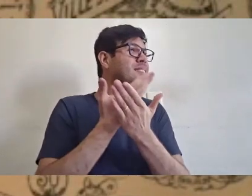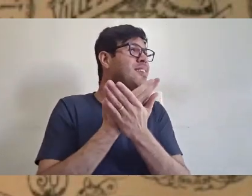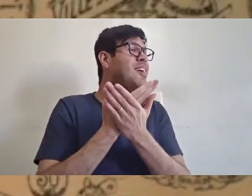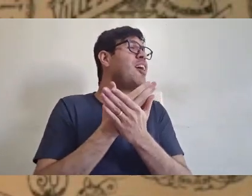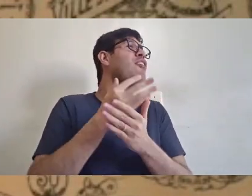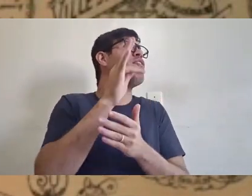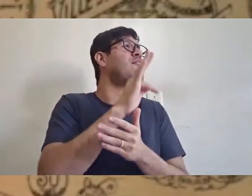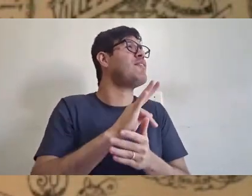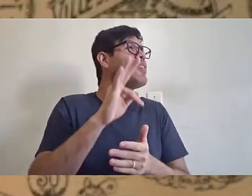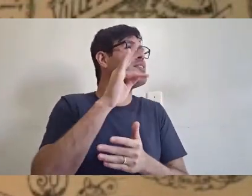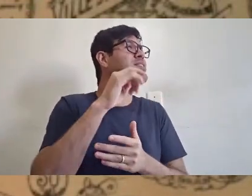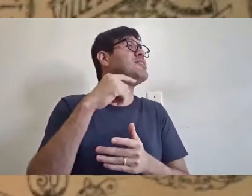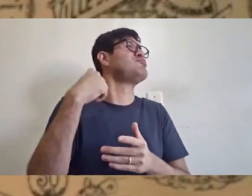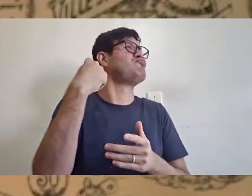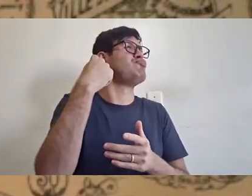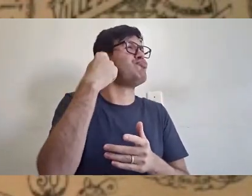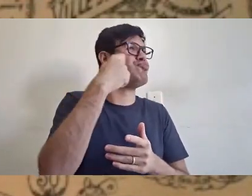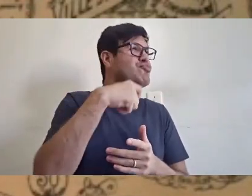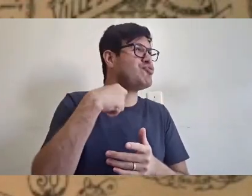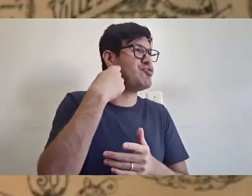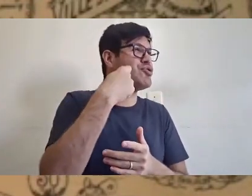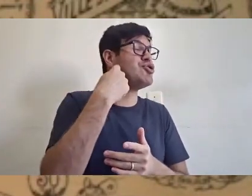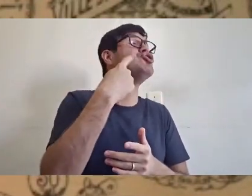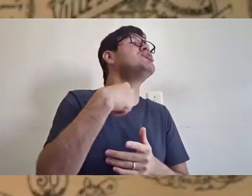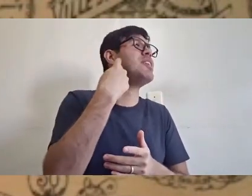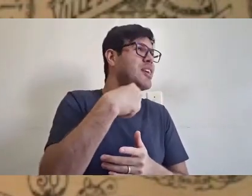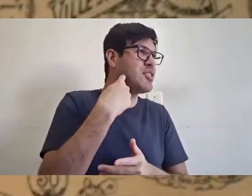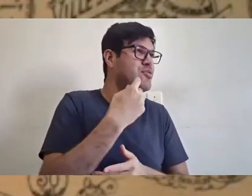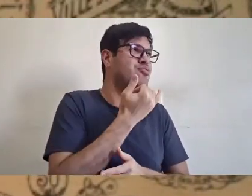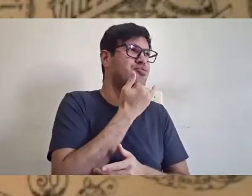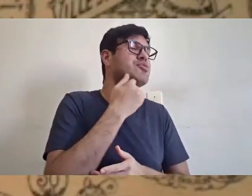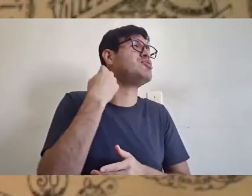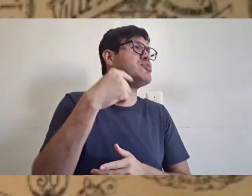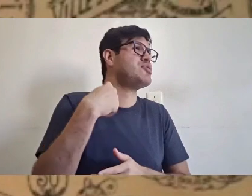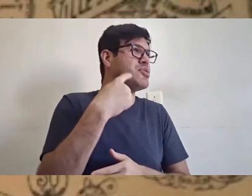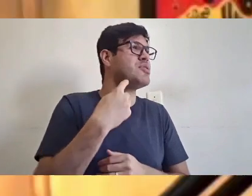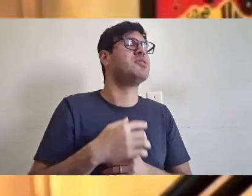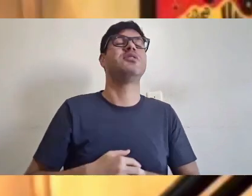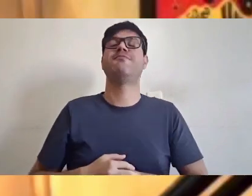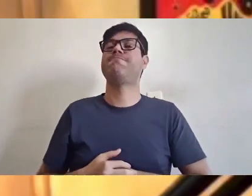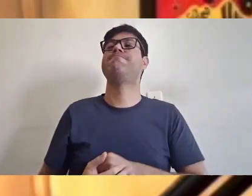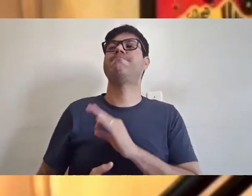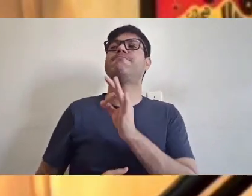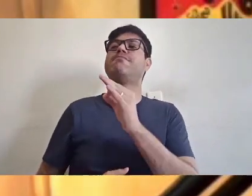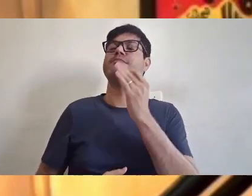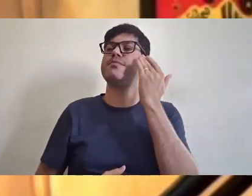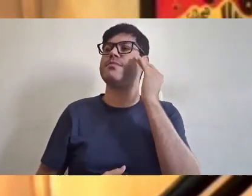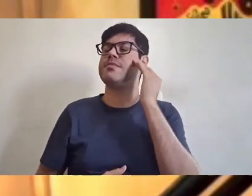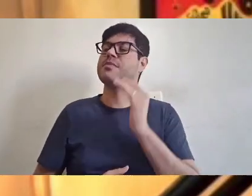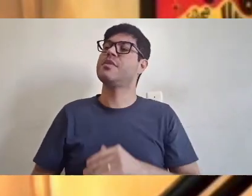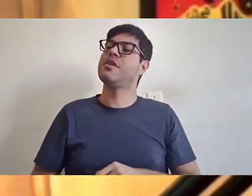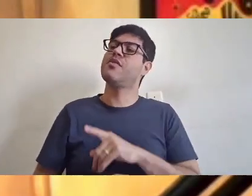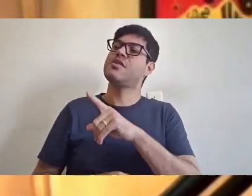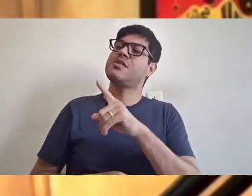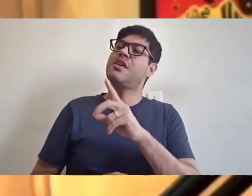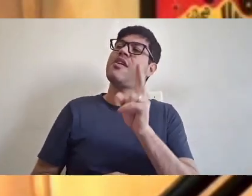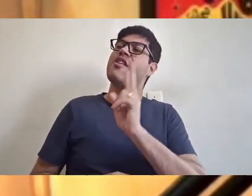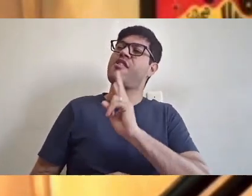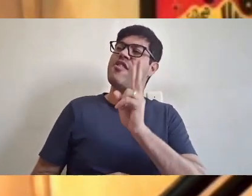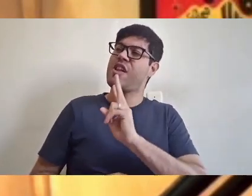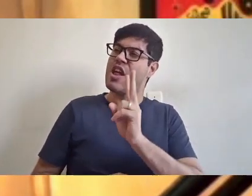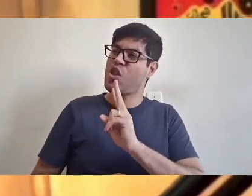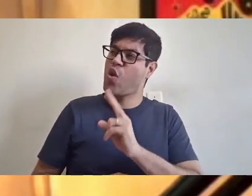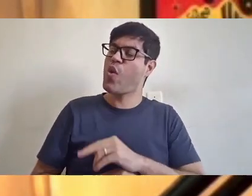Pinhal. em Pinhal, né? Aí eu tive que recusar. Tá certo, Pedro. Bom, vereador, você foi eleito primeira